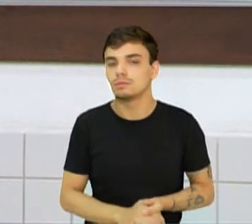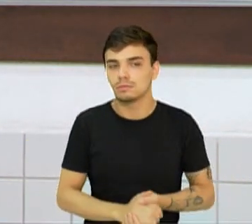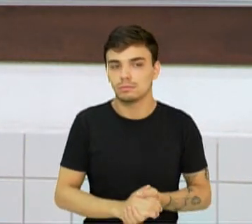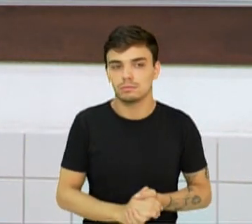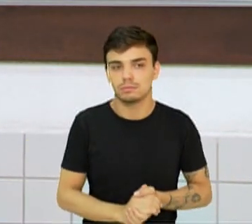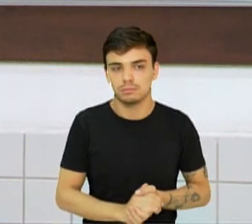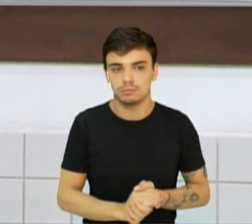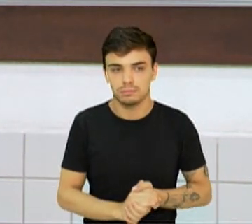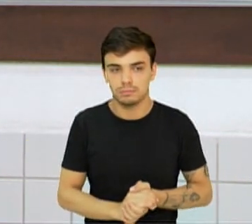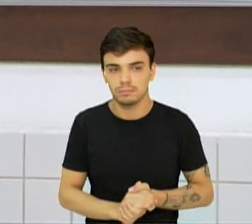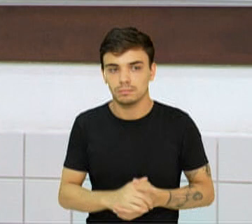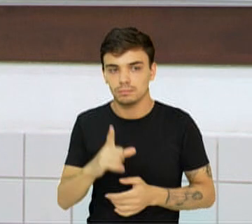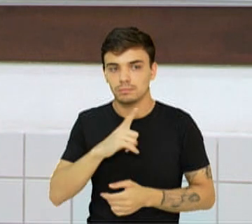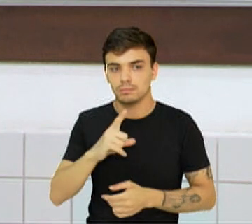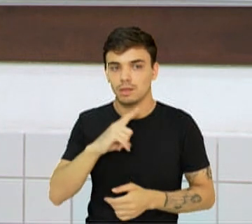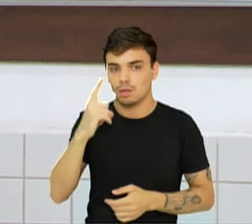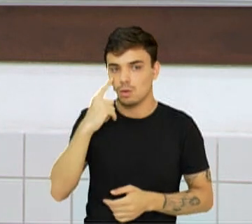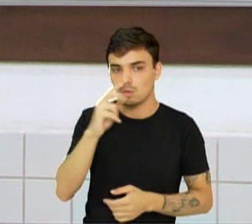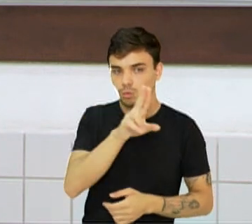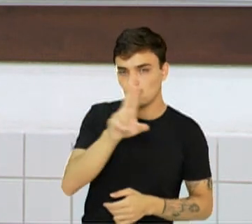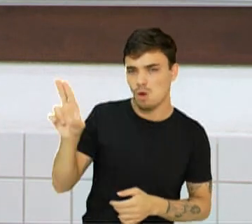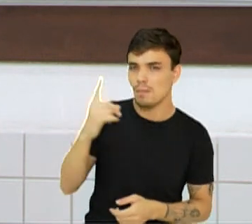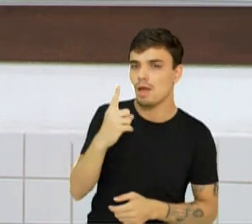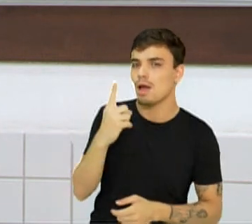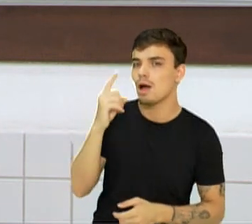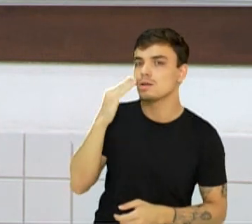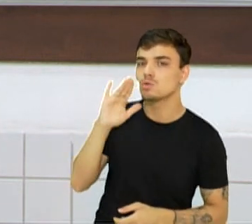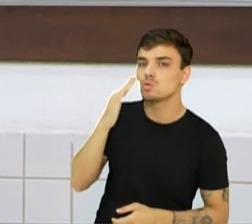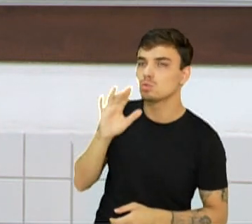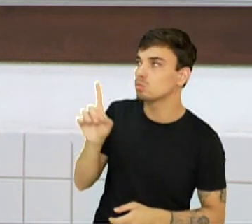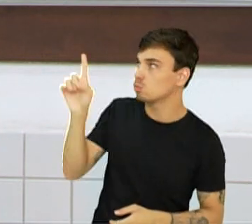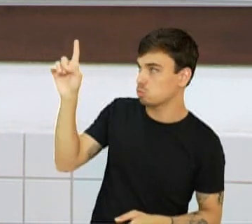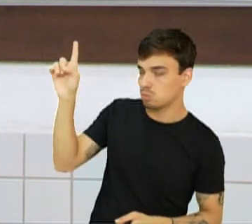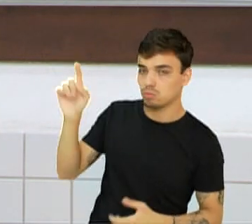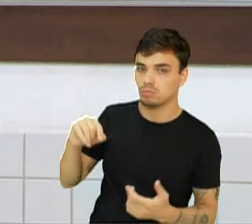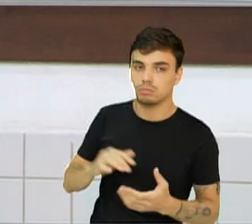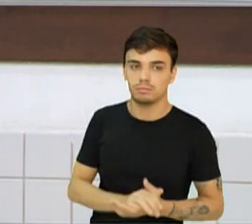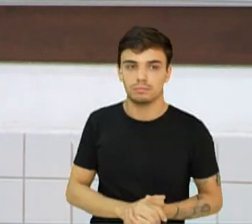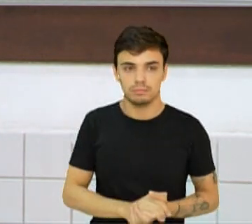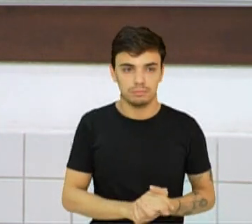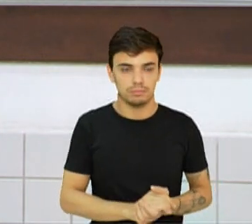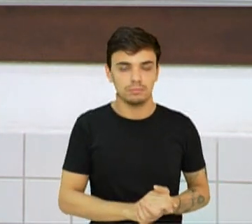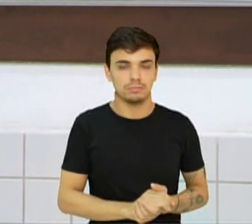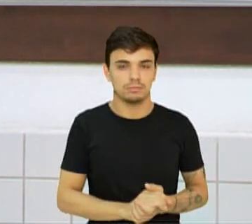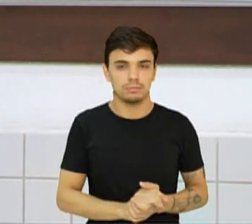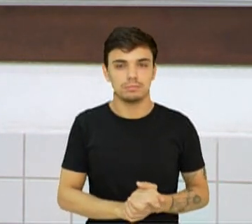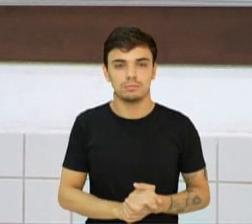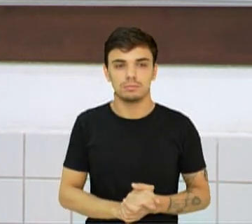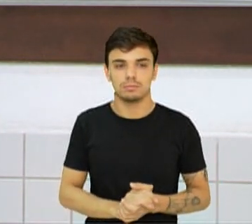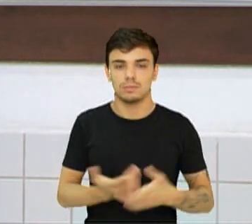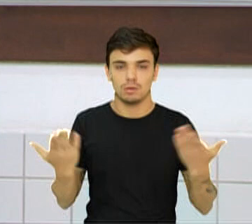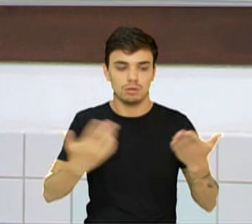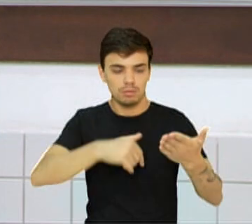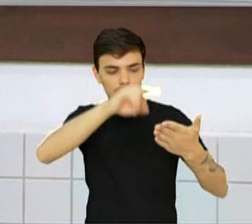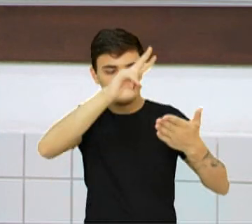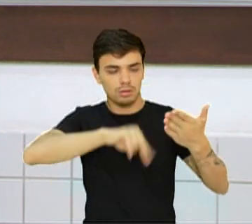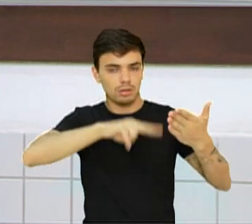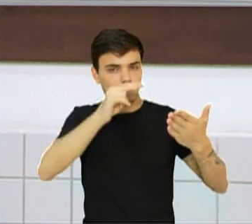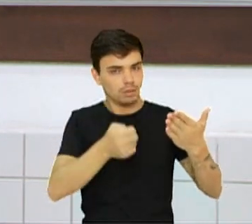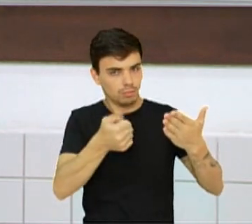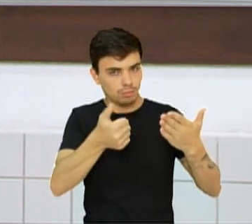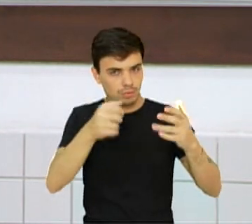circuito filtro de banda, né? Ou um circuito sintonizador, ok? A gente vai dar uma olhadinha um pouquinho